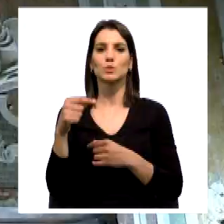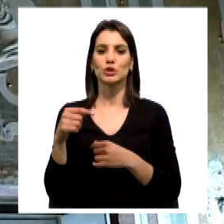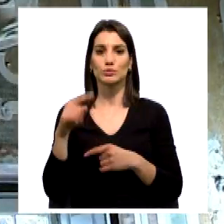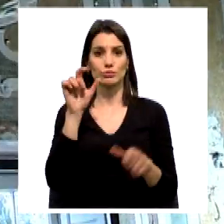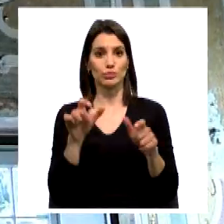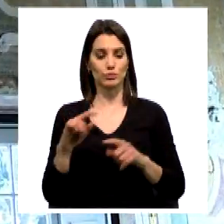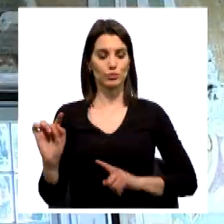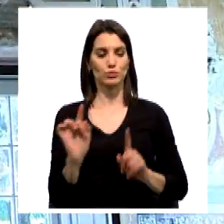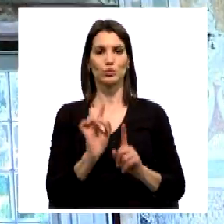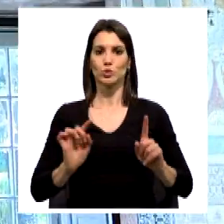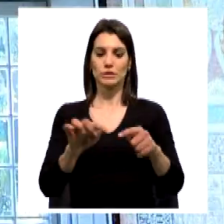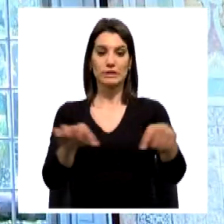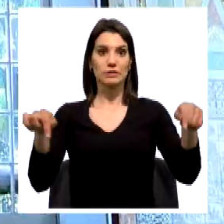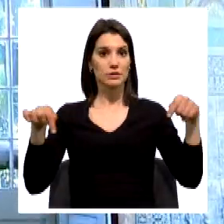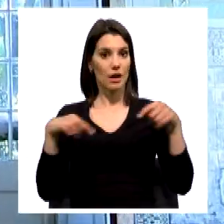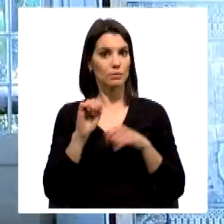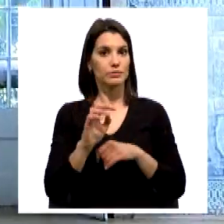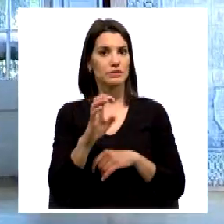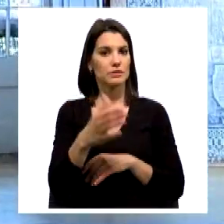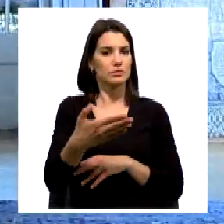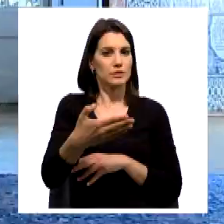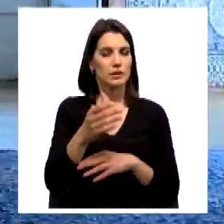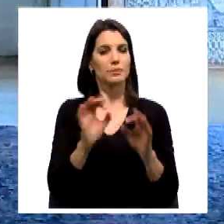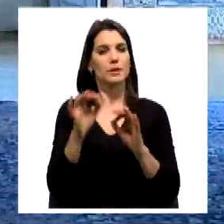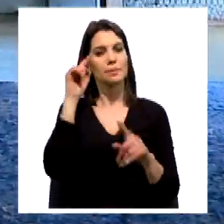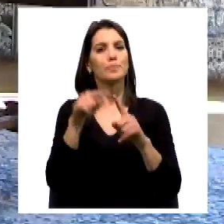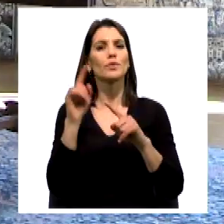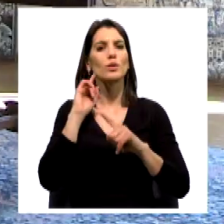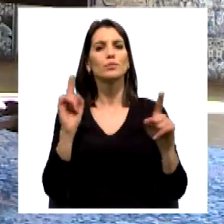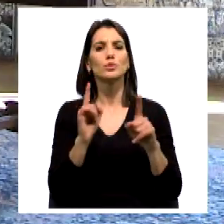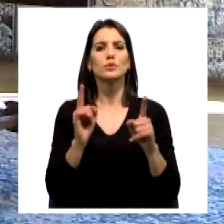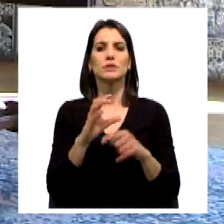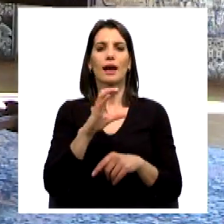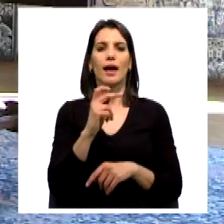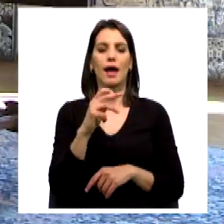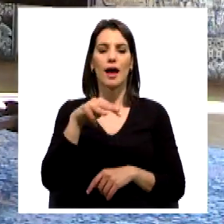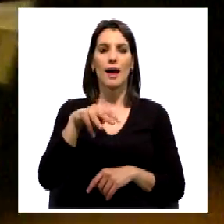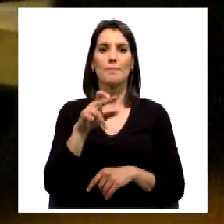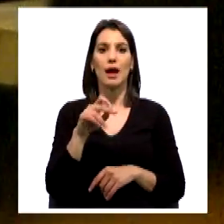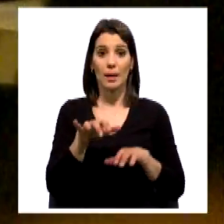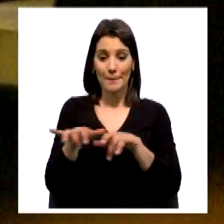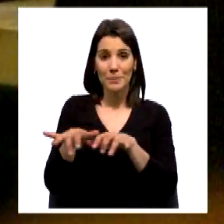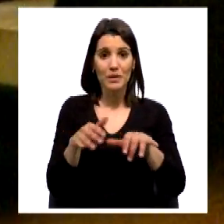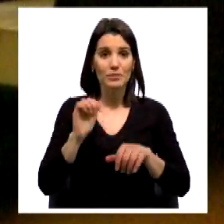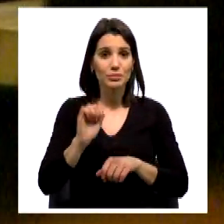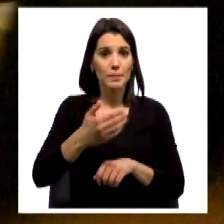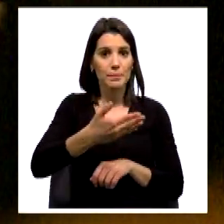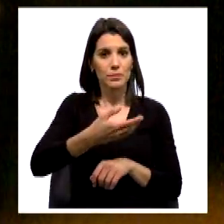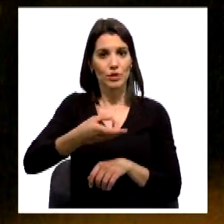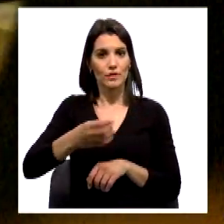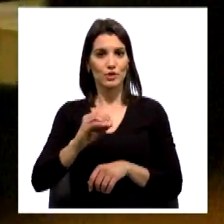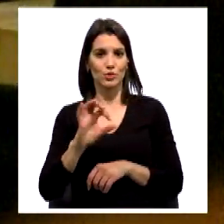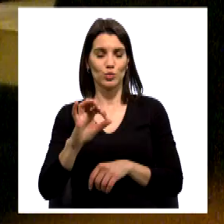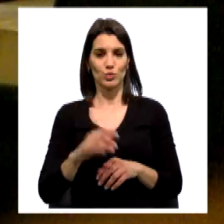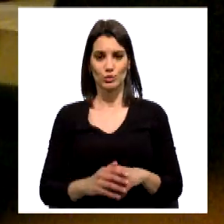único. Os músicos têm a oportunidade de tocar numa sala do século XVII, preparada para a música de câmara, e num piano de